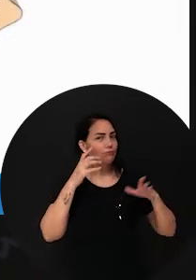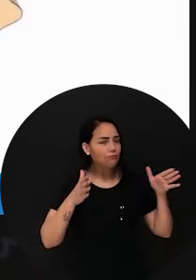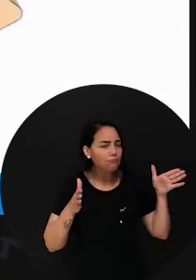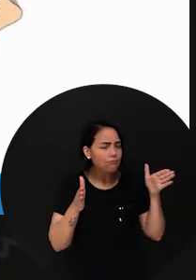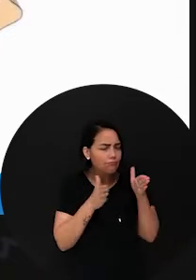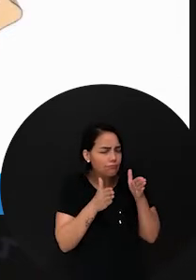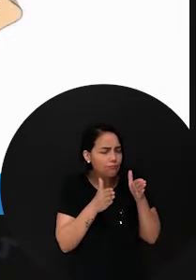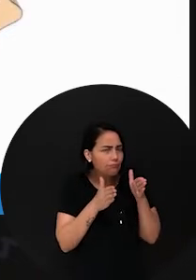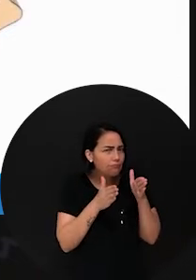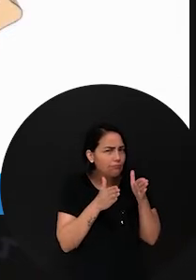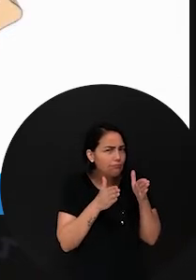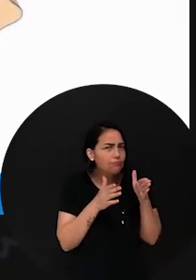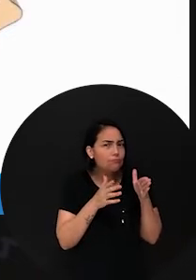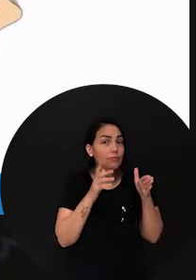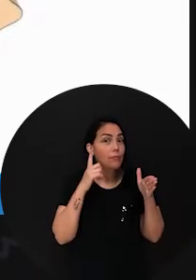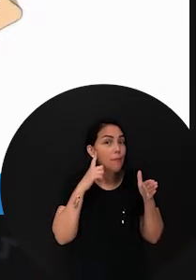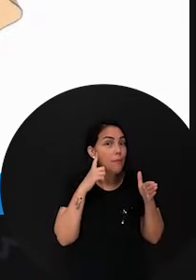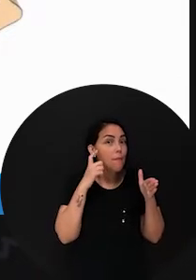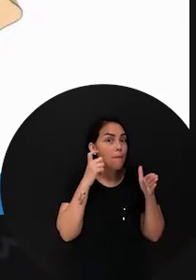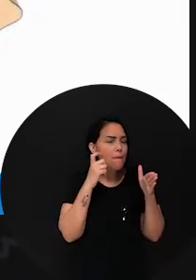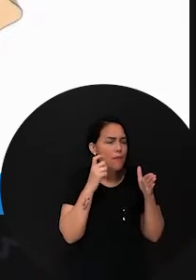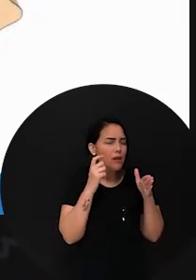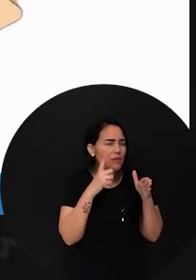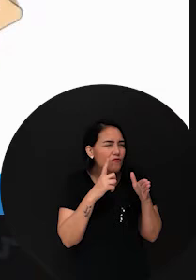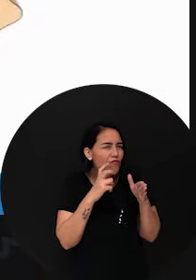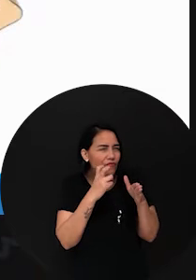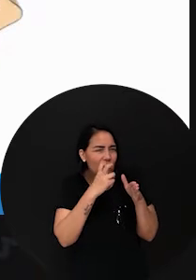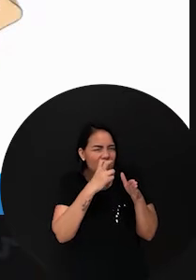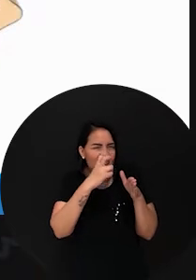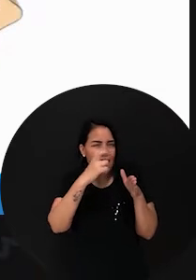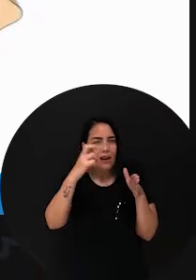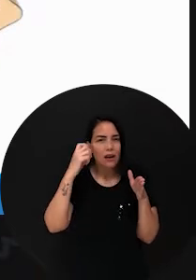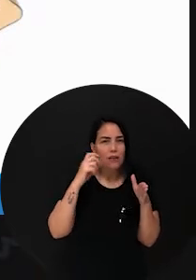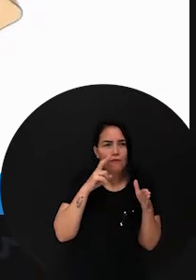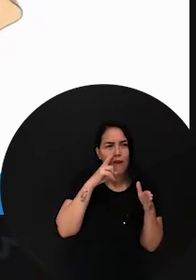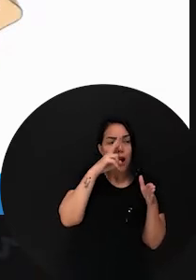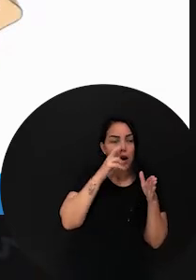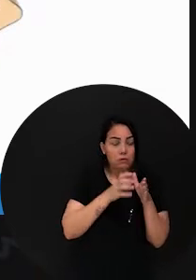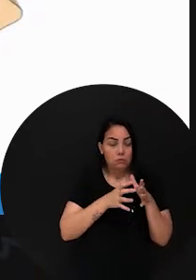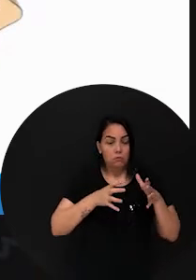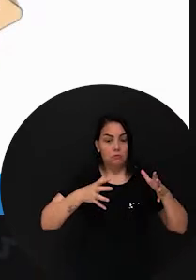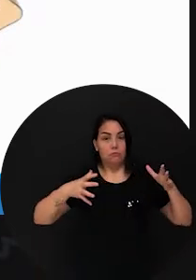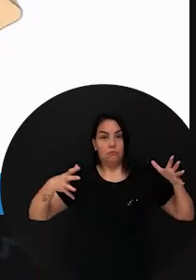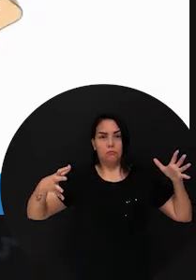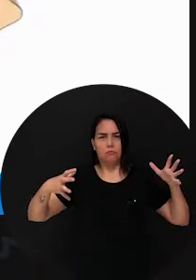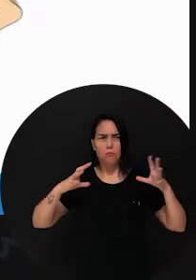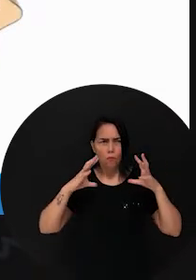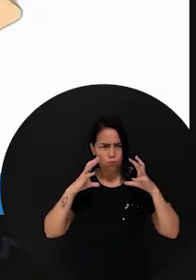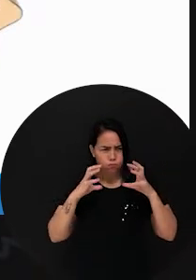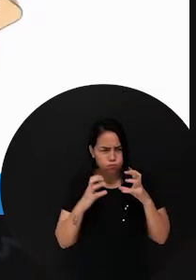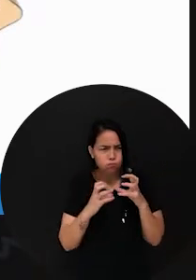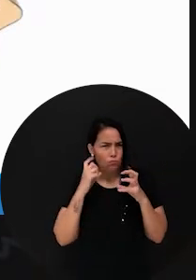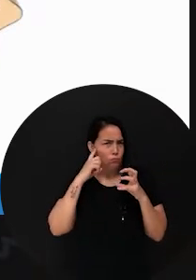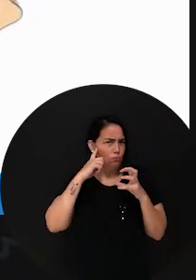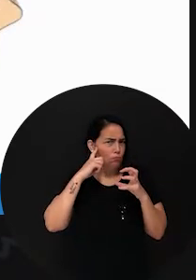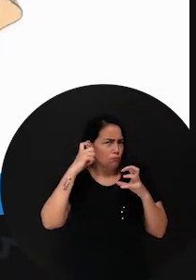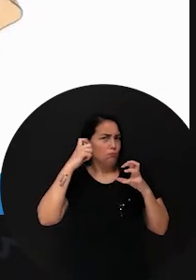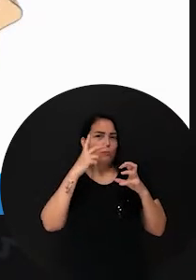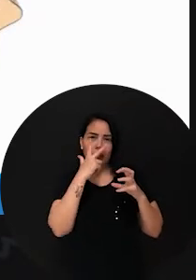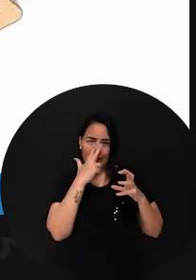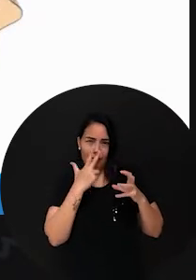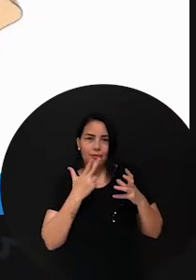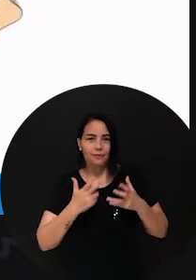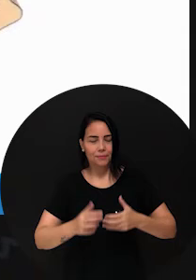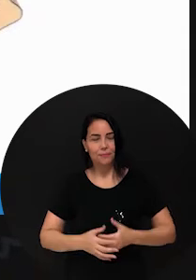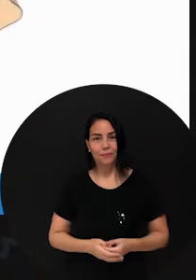Então, quanto menor o instrumento, mais agudo vai ser o som desse instrumento. E aí nós temos o violão.